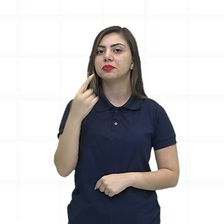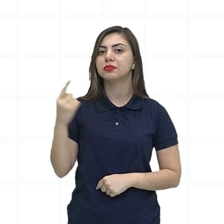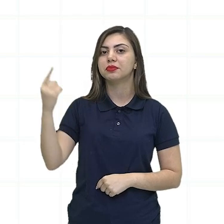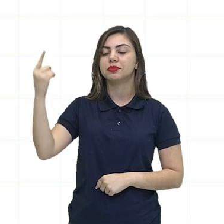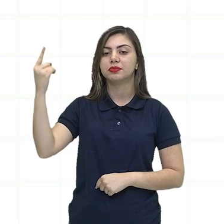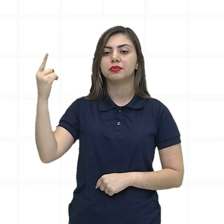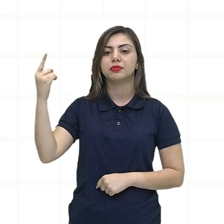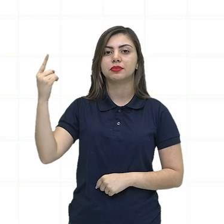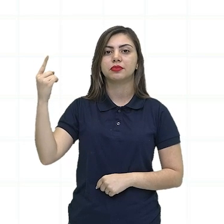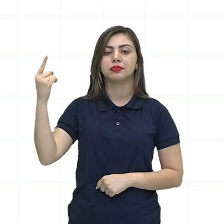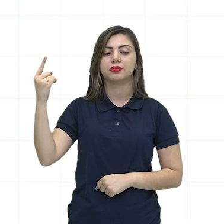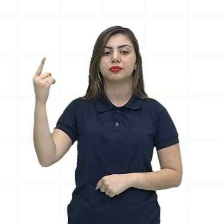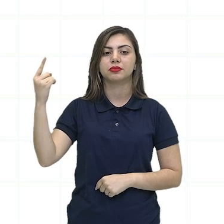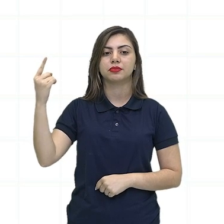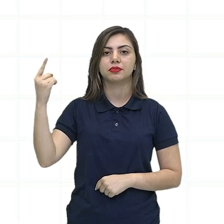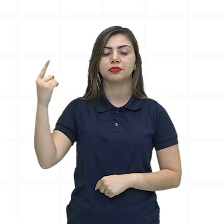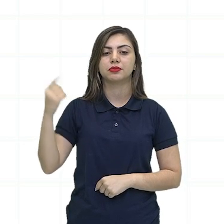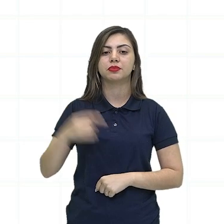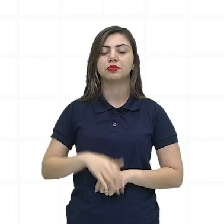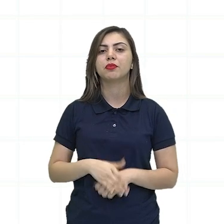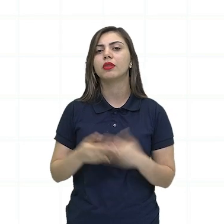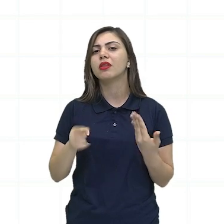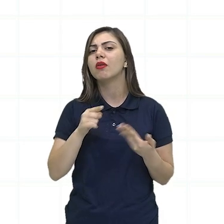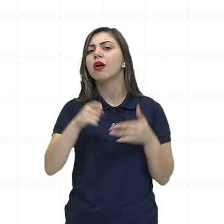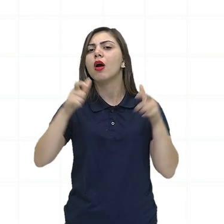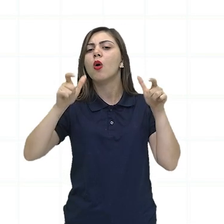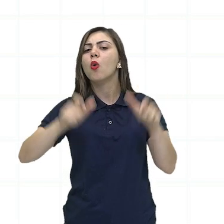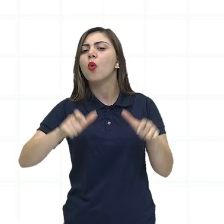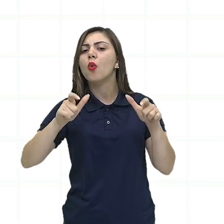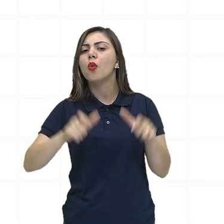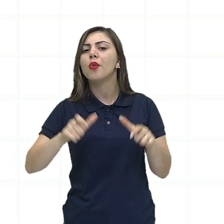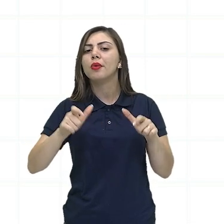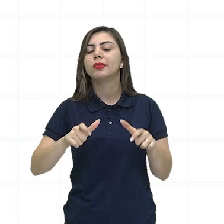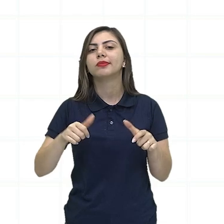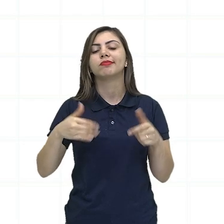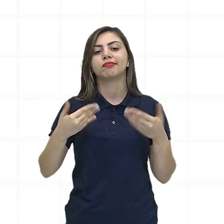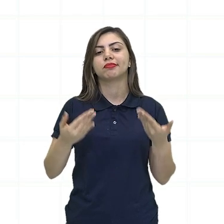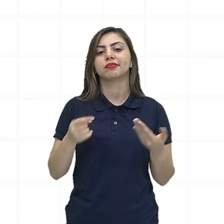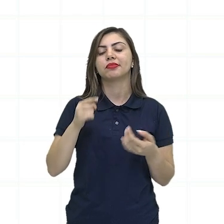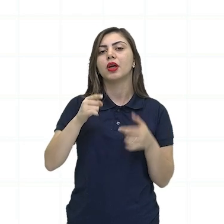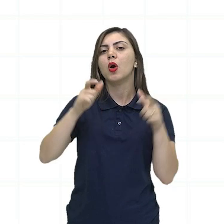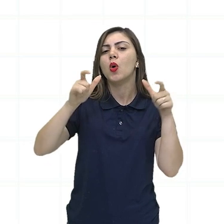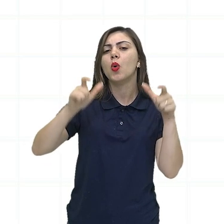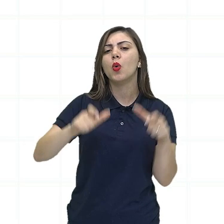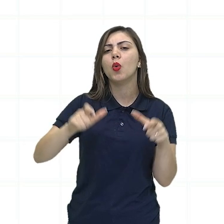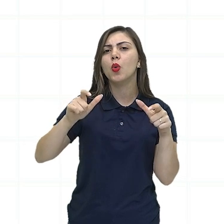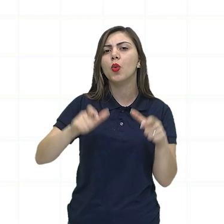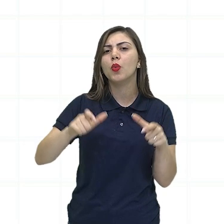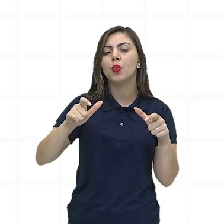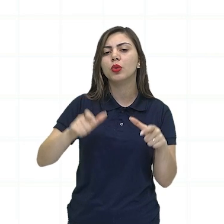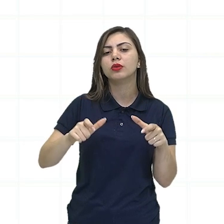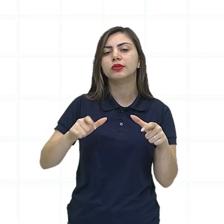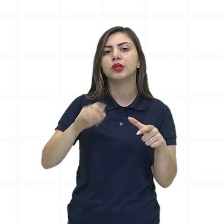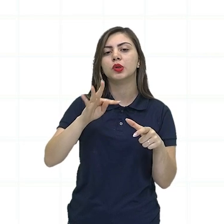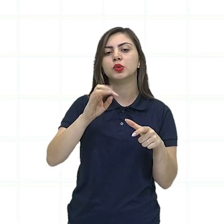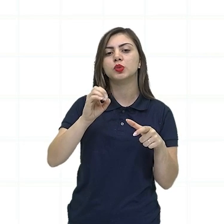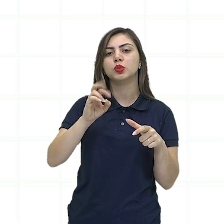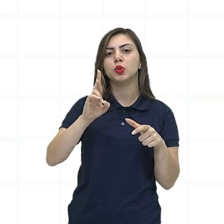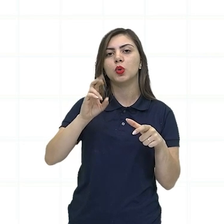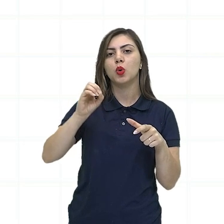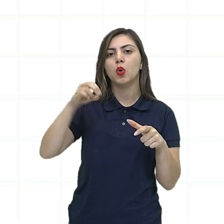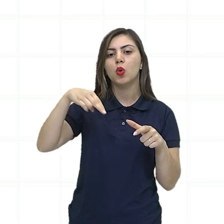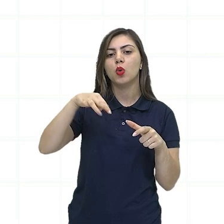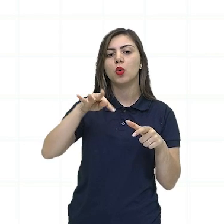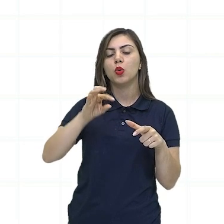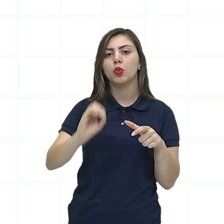years old. De onde que ele é? I'm from, olha só, I'm from Toronto,